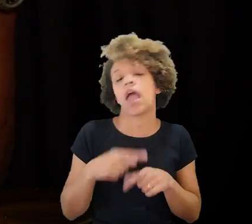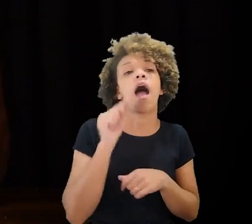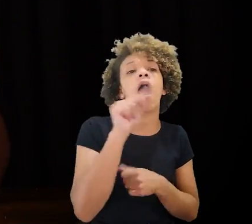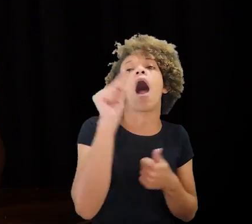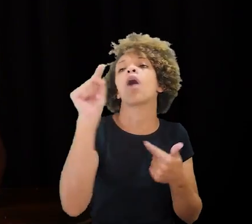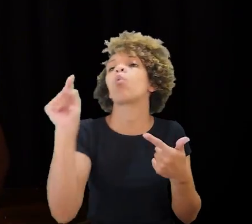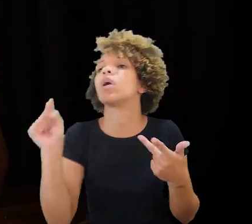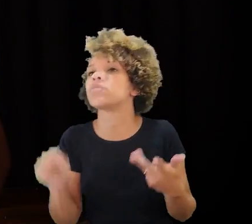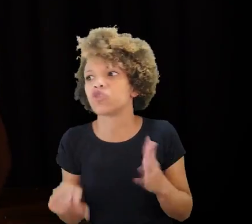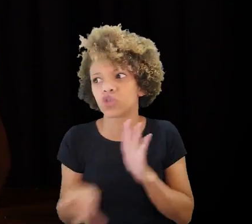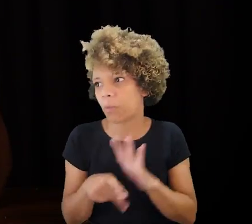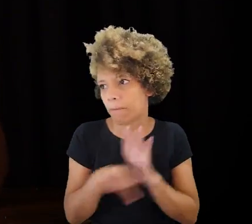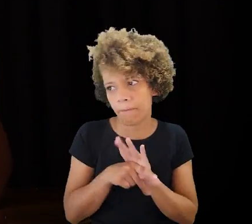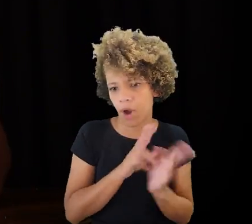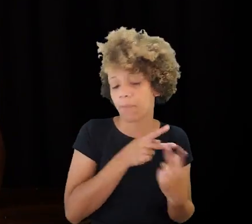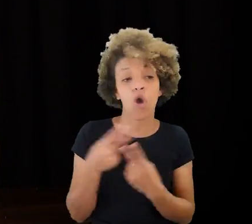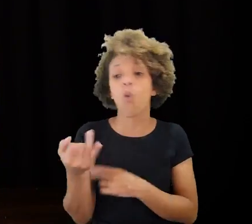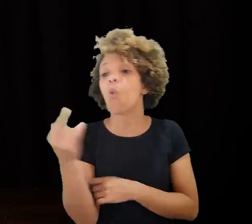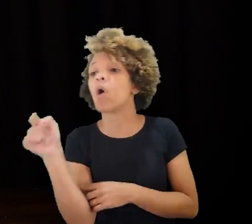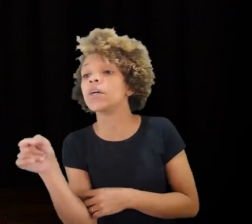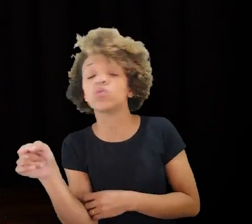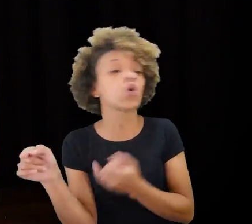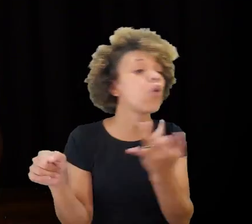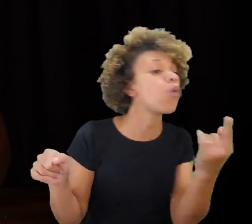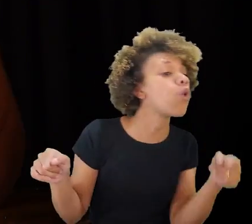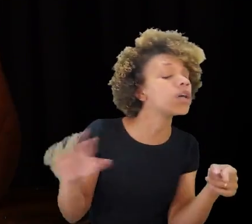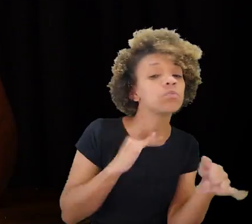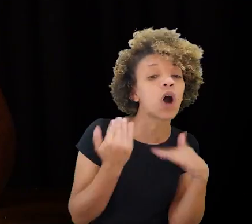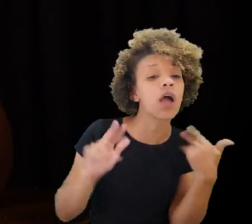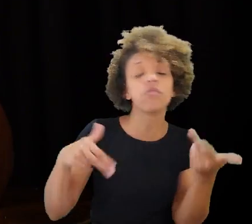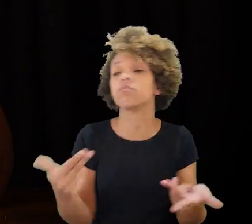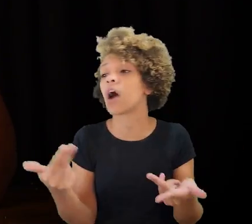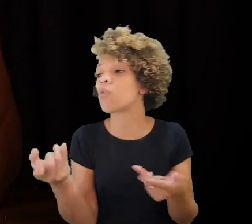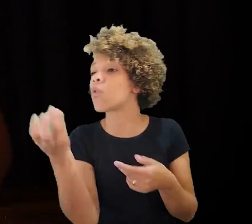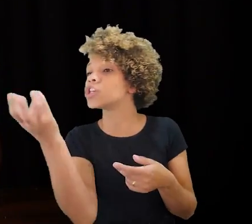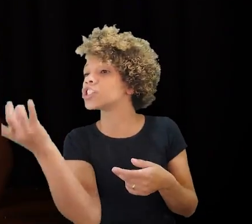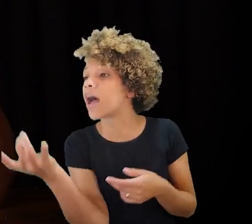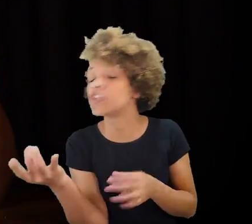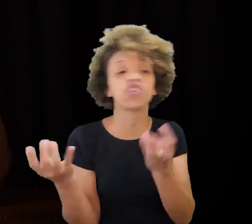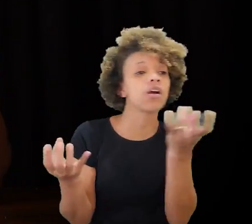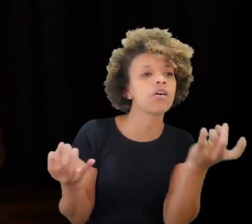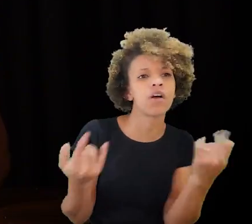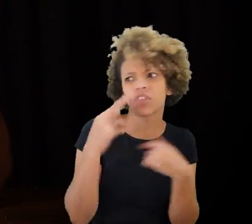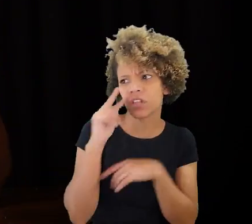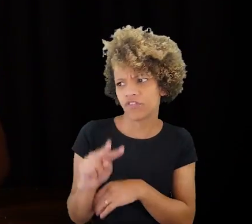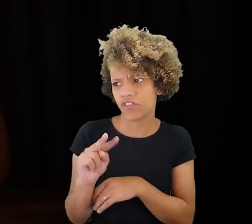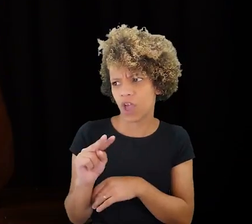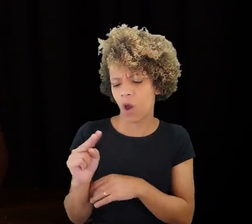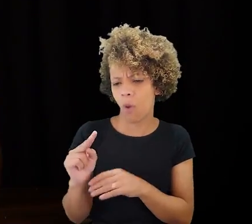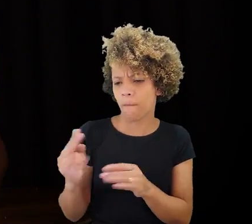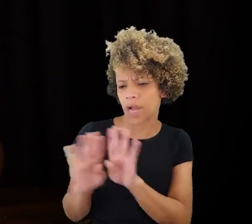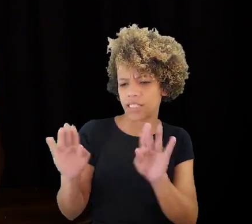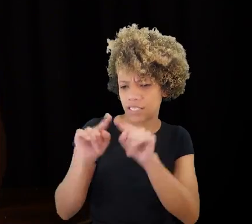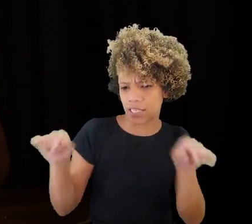contagem né Os próprio preso fez Contagem quantos morreu aqui tantos quant morreu aqui tanto então você via sela desativada